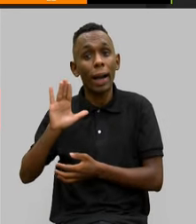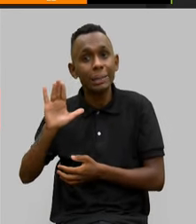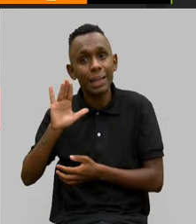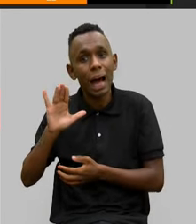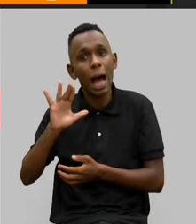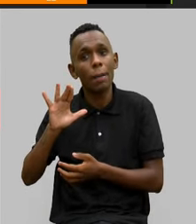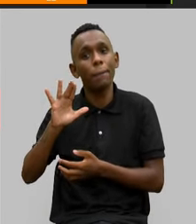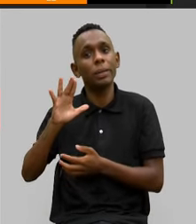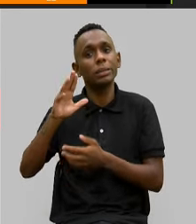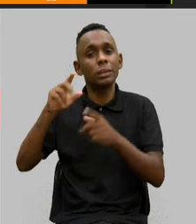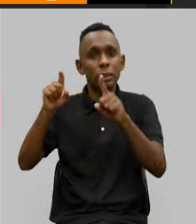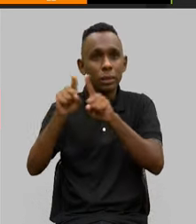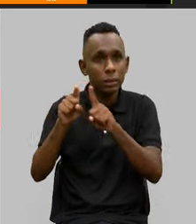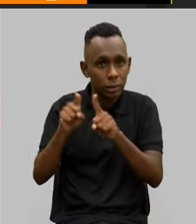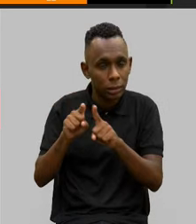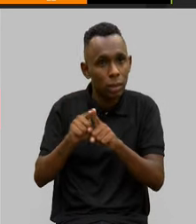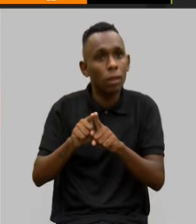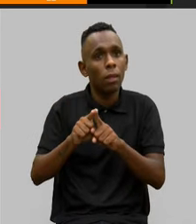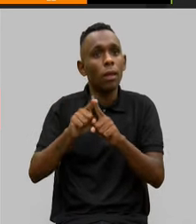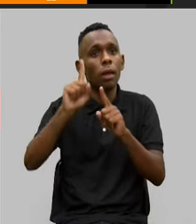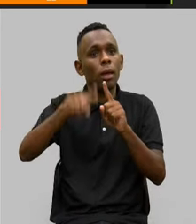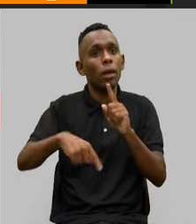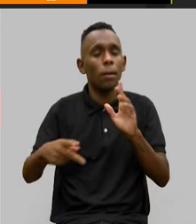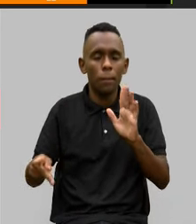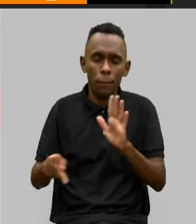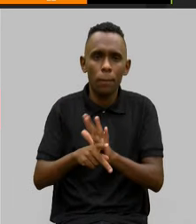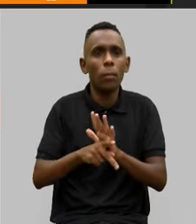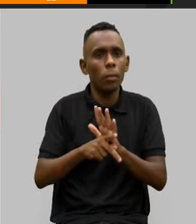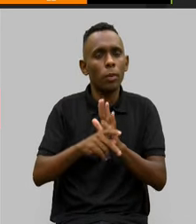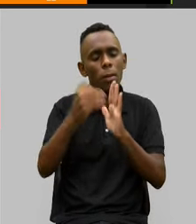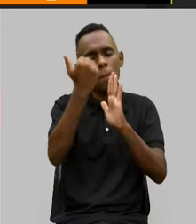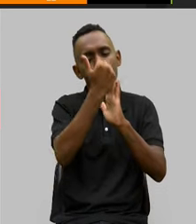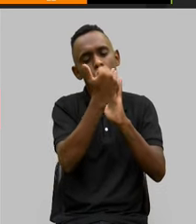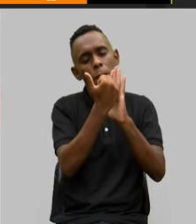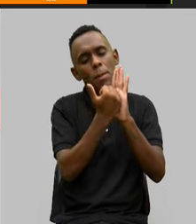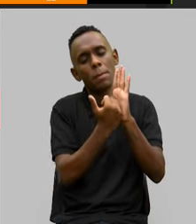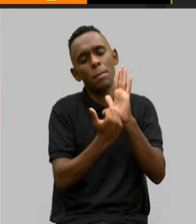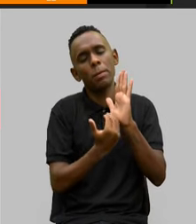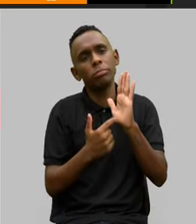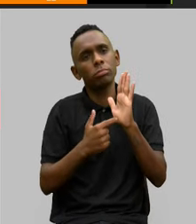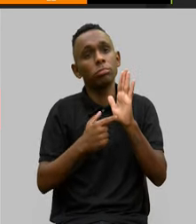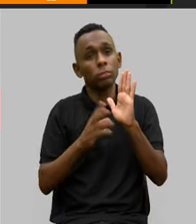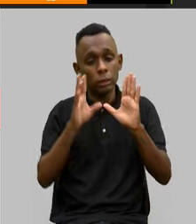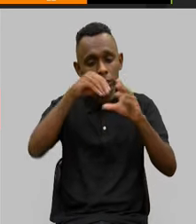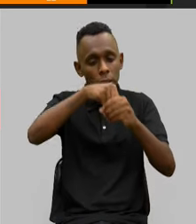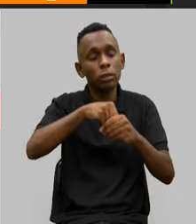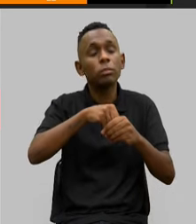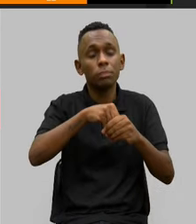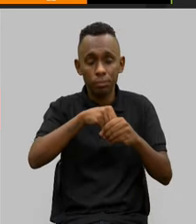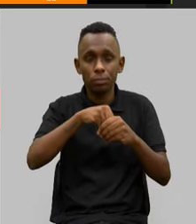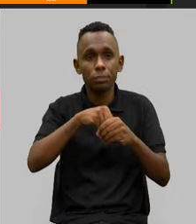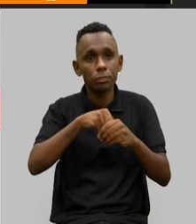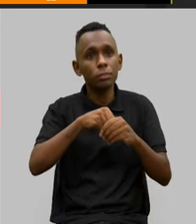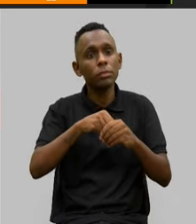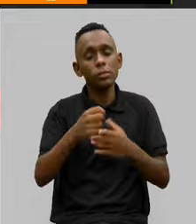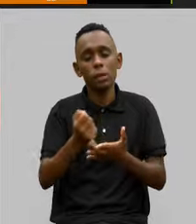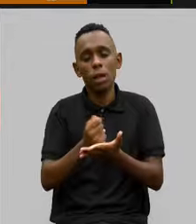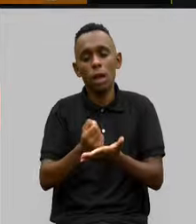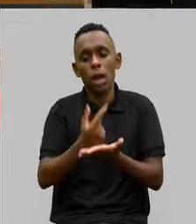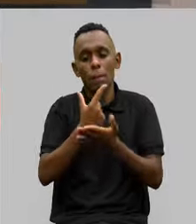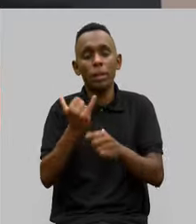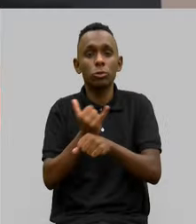também no rol da da rename na lista de de na na relação né de medicamentos